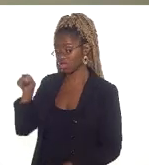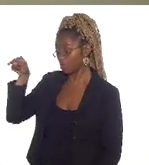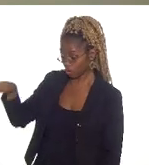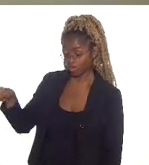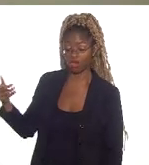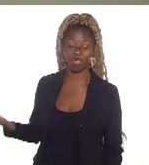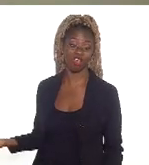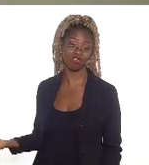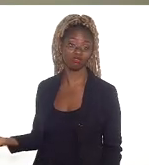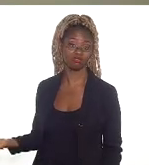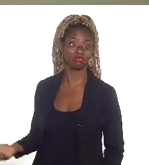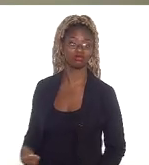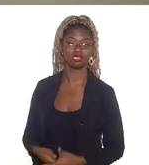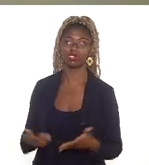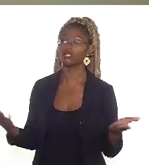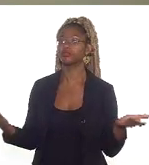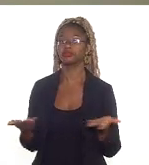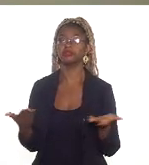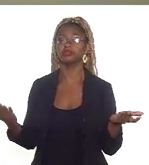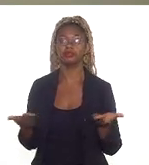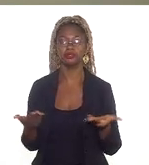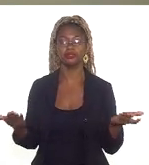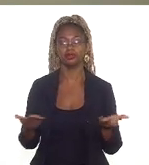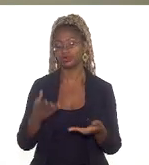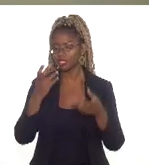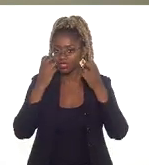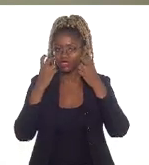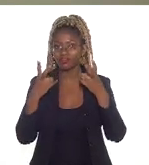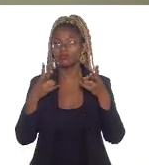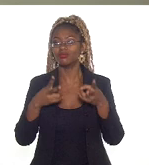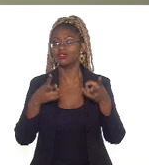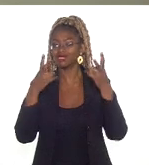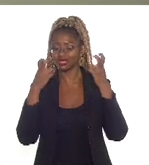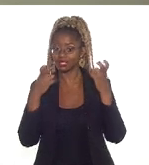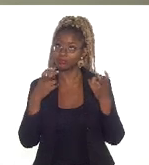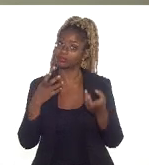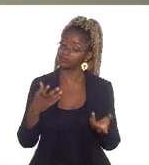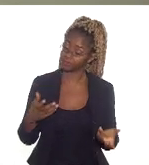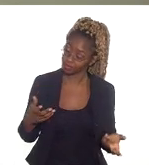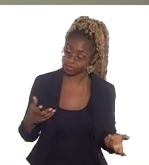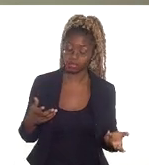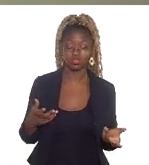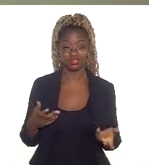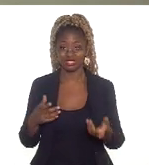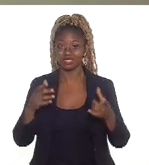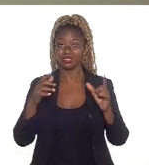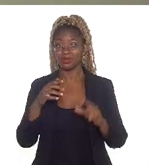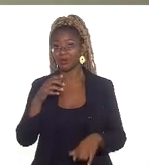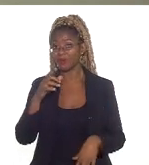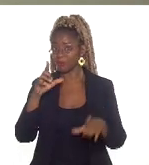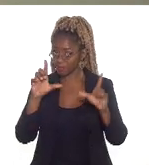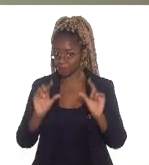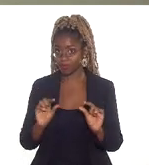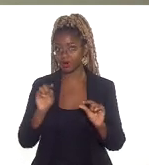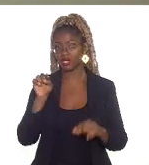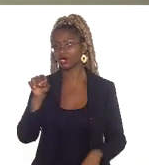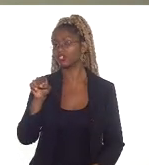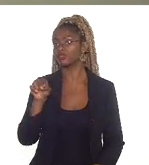naquele campo. E hoje a gente está muito, possivelmente, muito aquém dessa